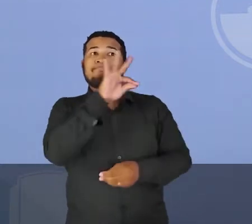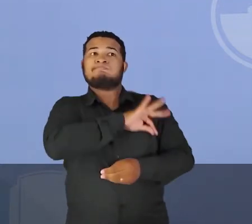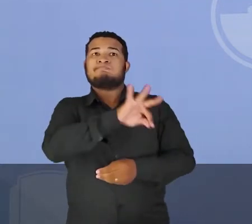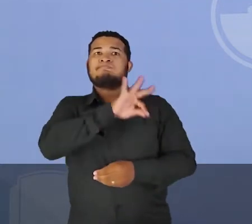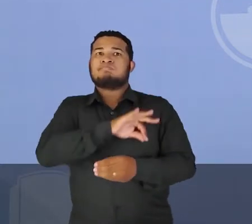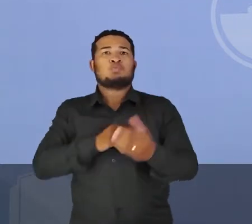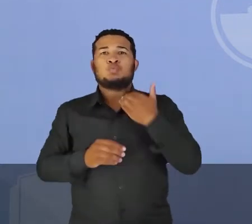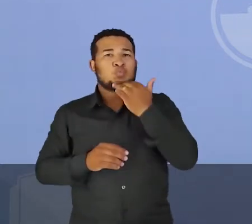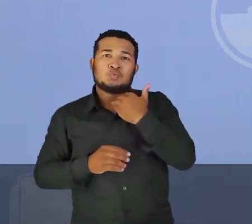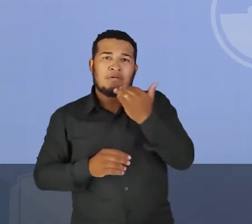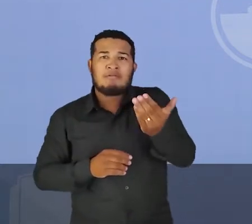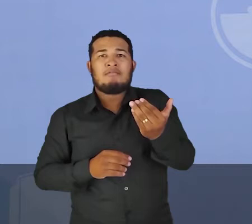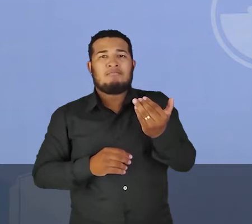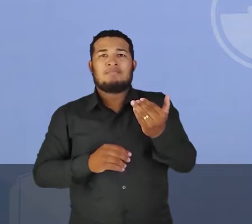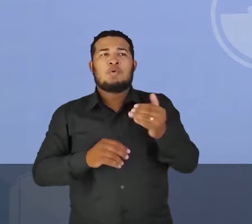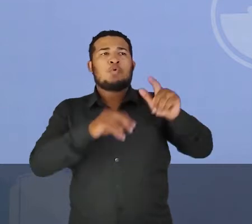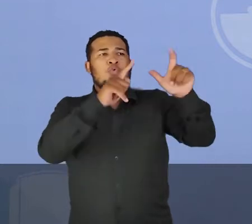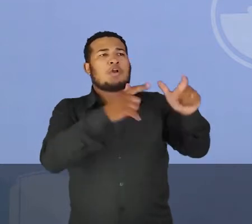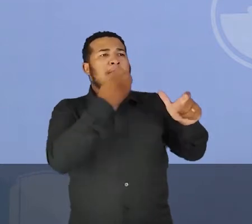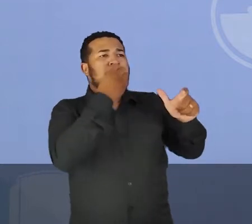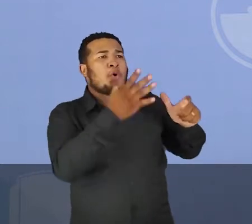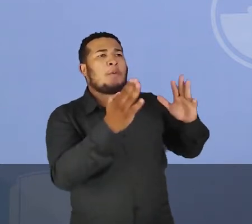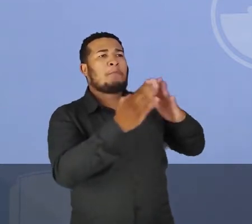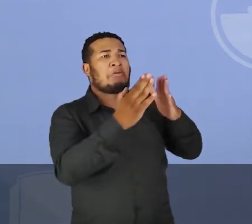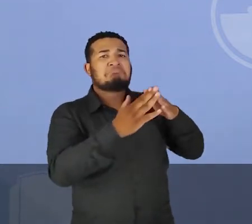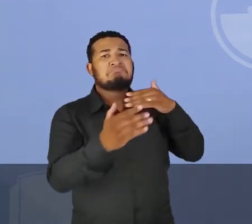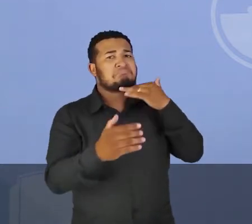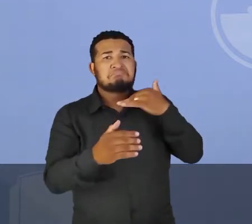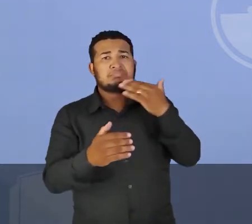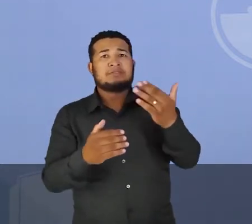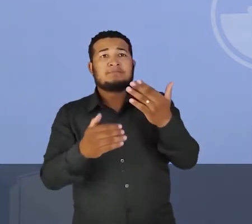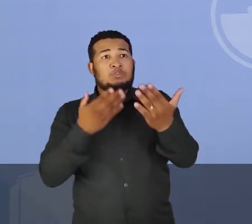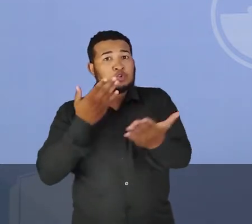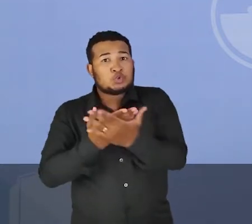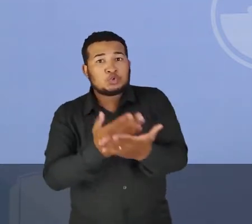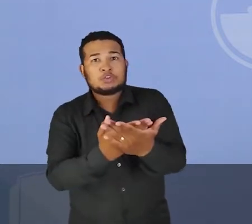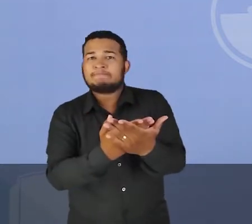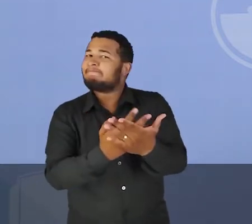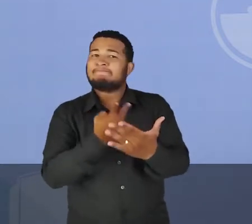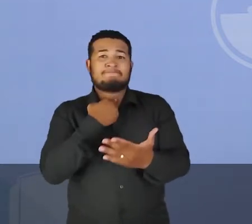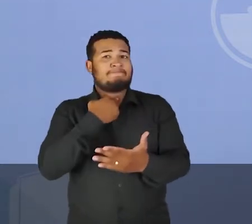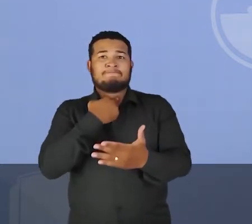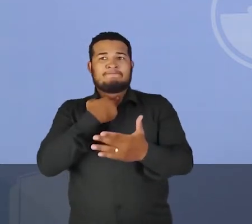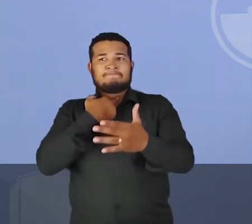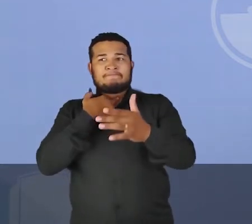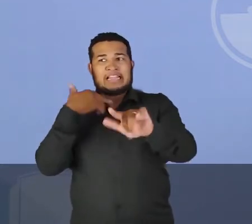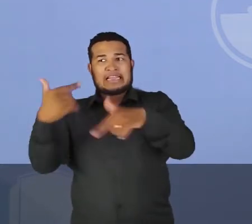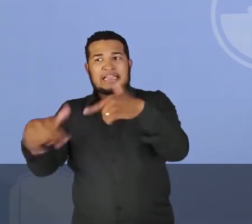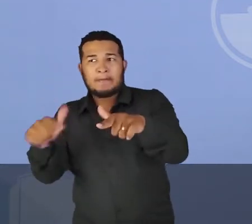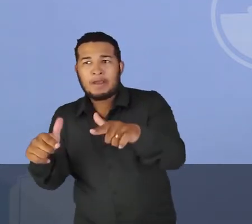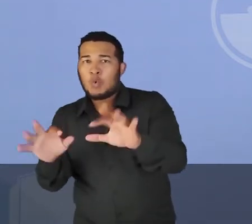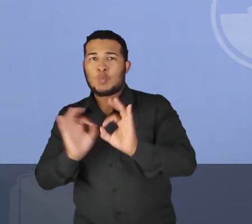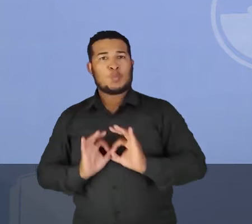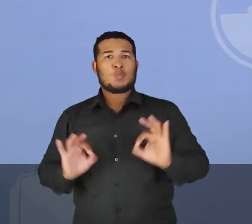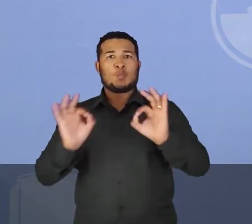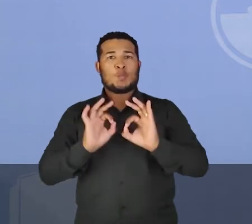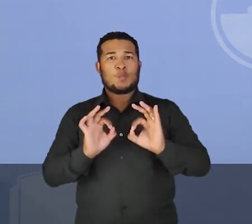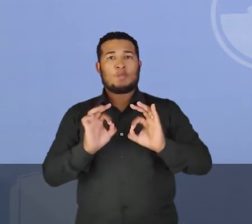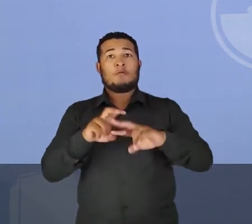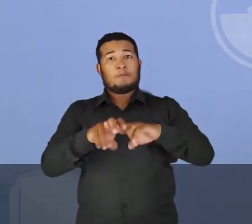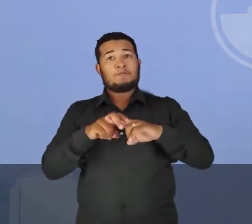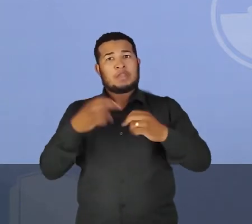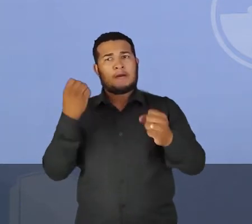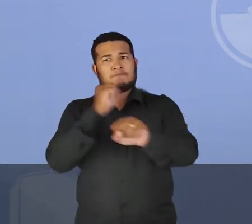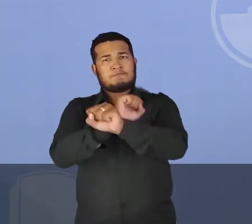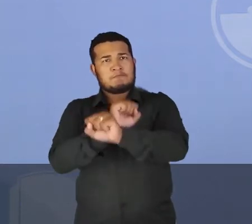lugares, né, que eram bons. Eles não podiam estudar, eles não tinham trabalho. Então, gente, a abolição da escravidão,